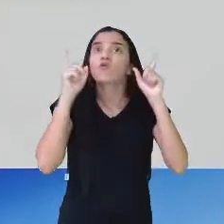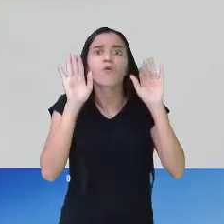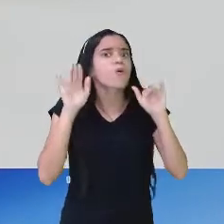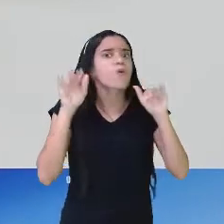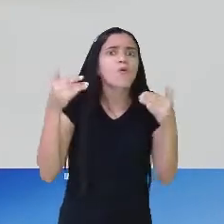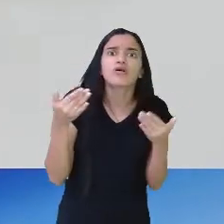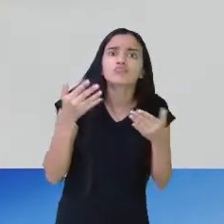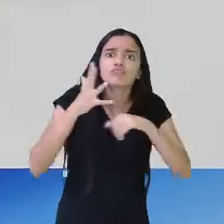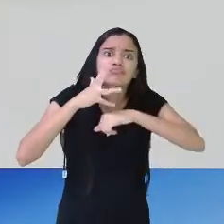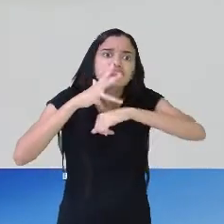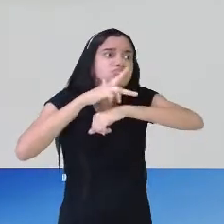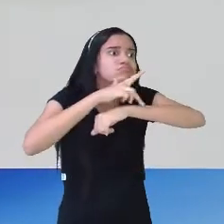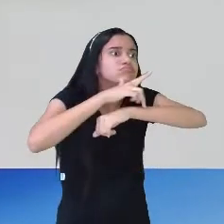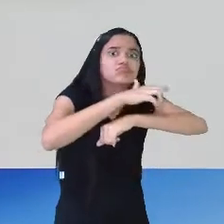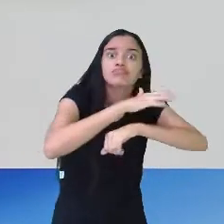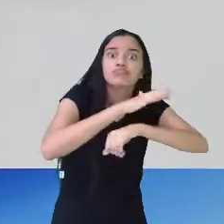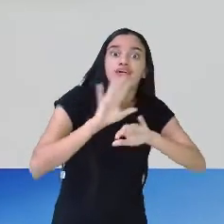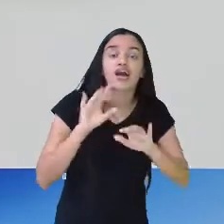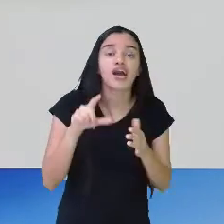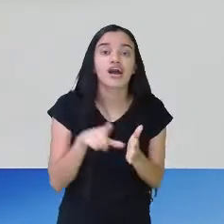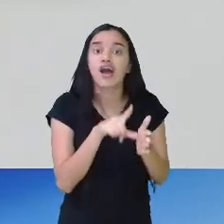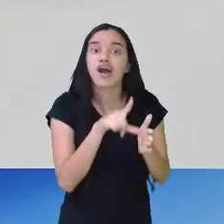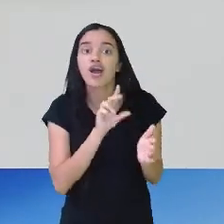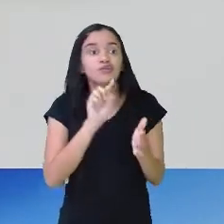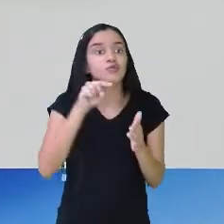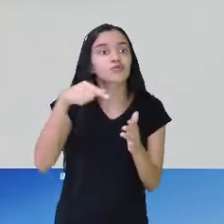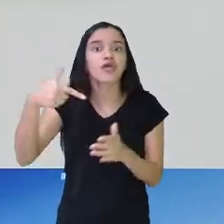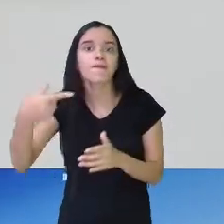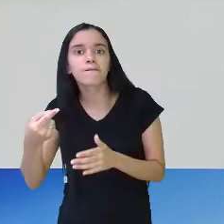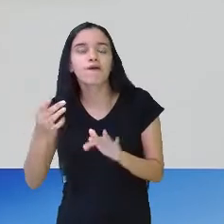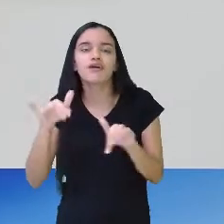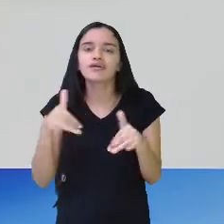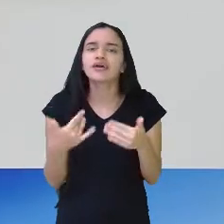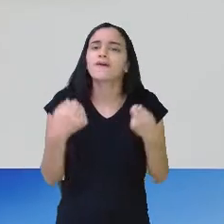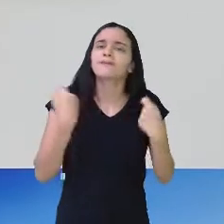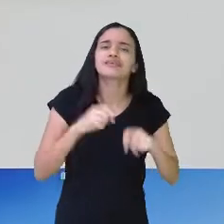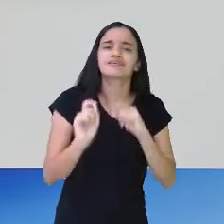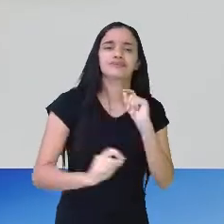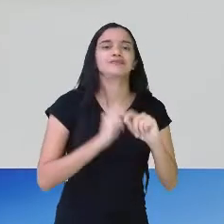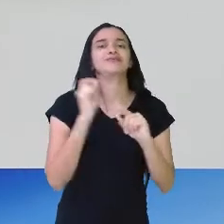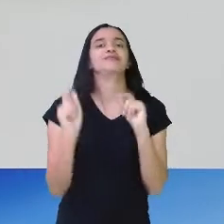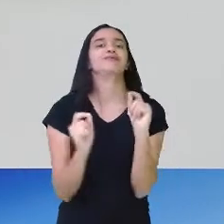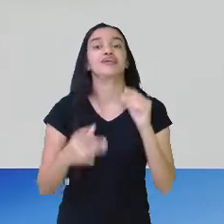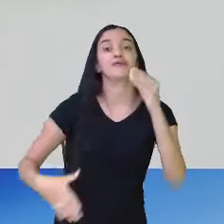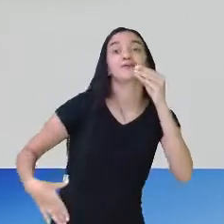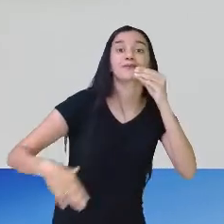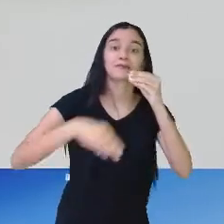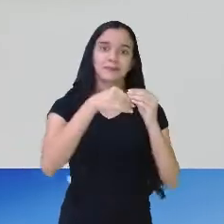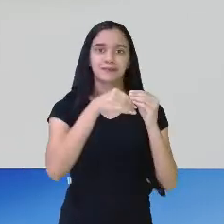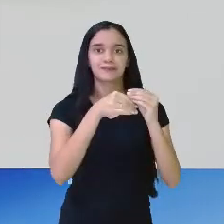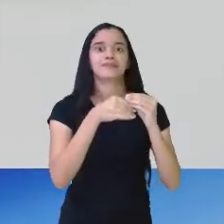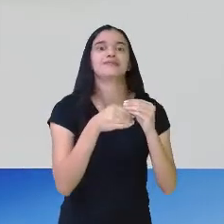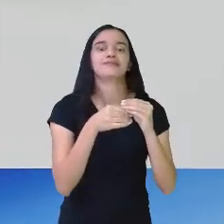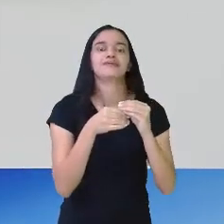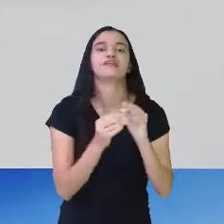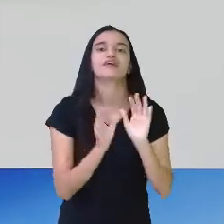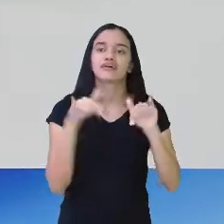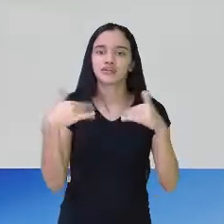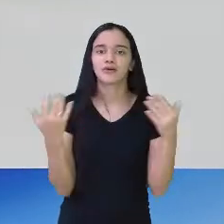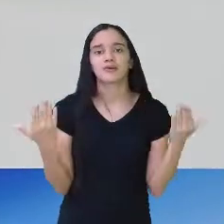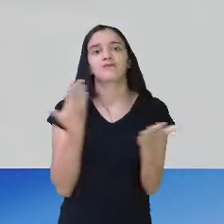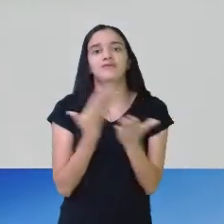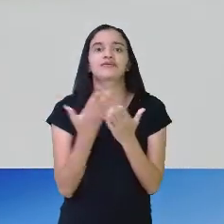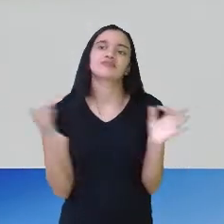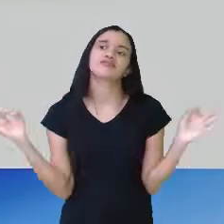acordou? O dinossauro ainda estava lá antes ou depois de quê? Isso aqui a gente precisa o quê? Preencher, né? E para encerrar a aula